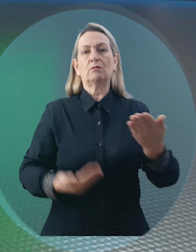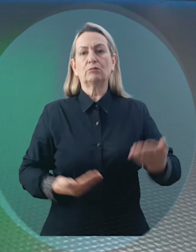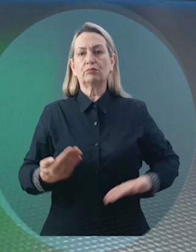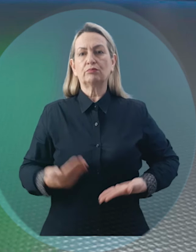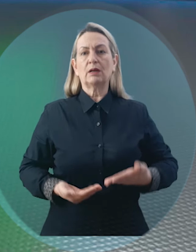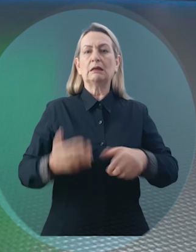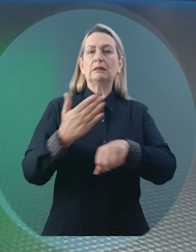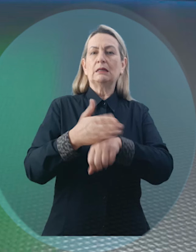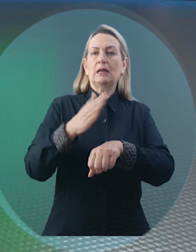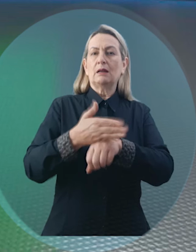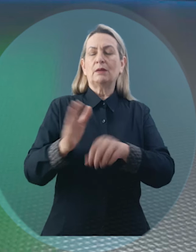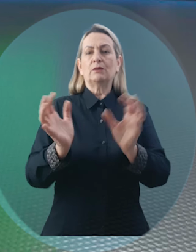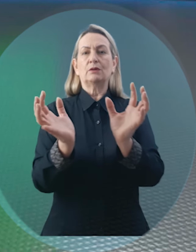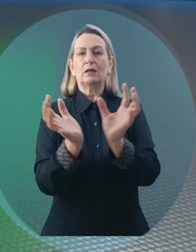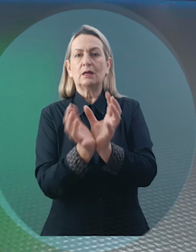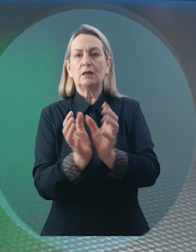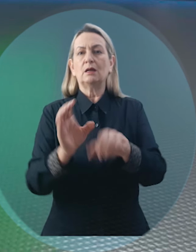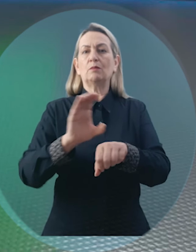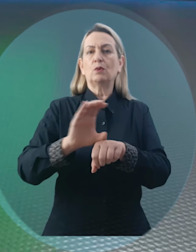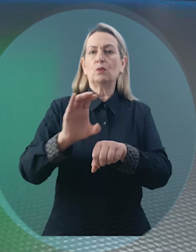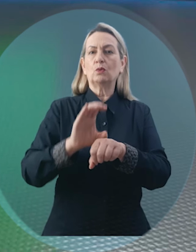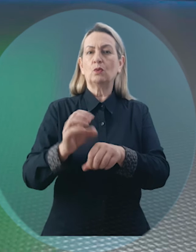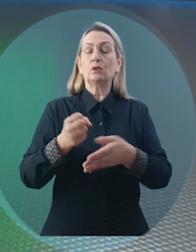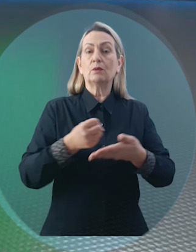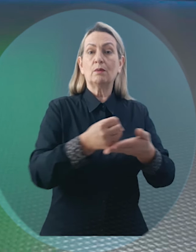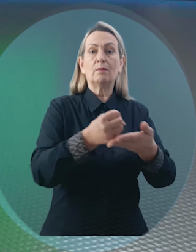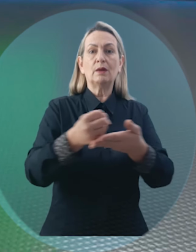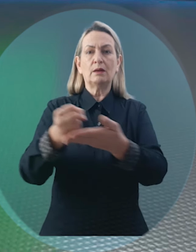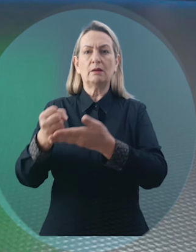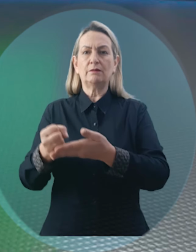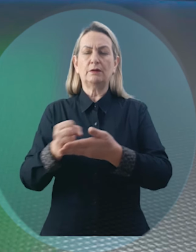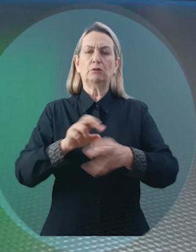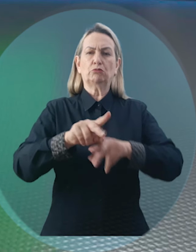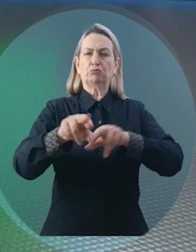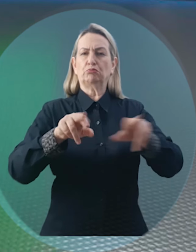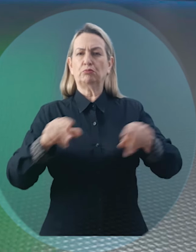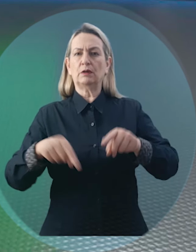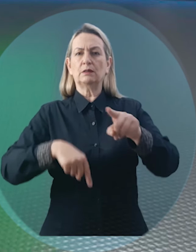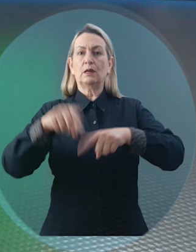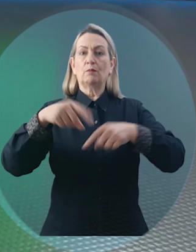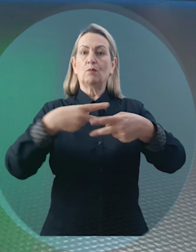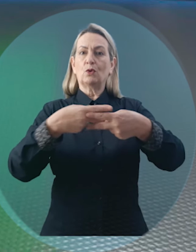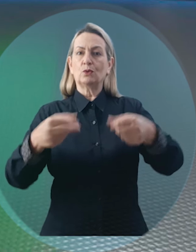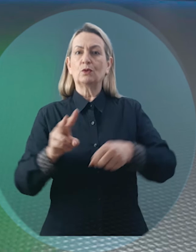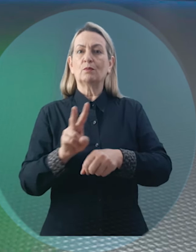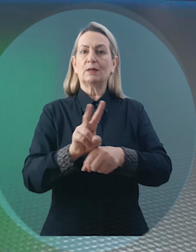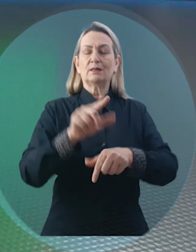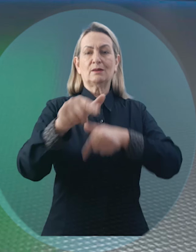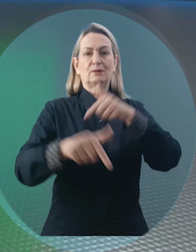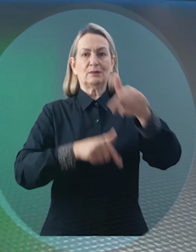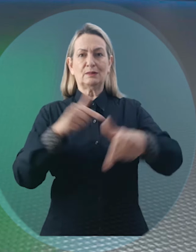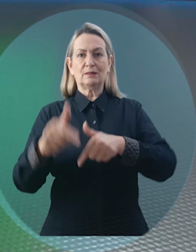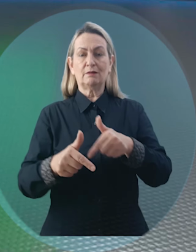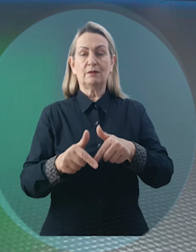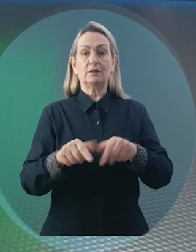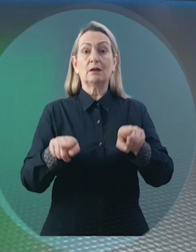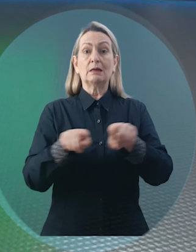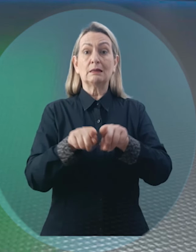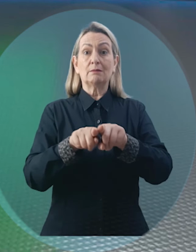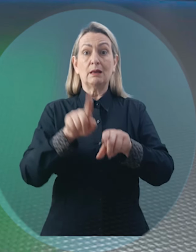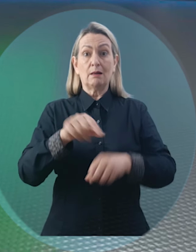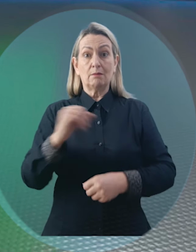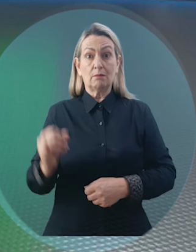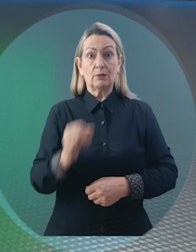contratação de servidores capacitação de equipes concessão de benefícios em pecúnia em bens ou em